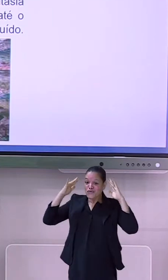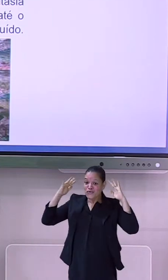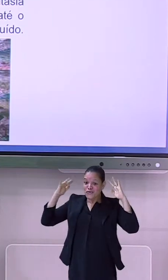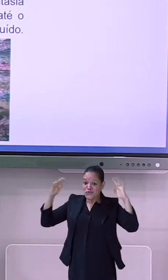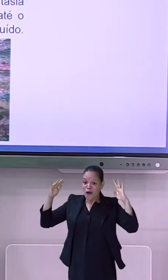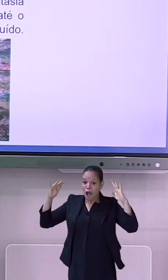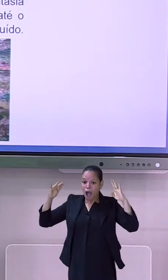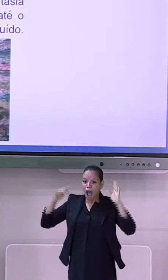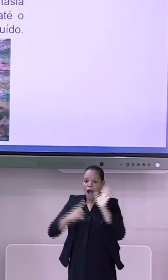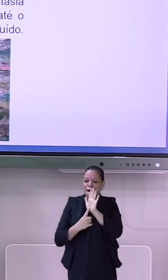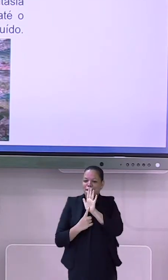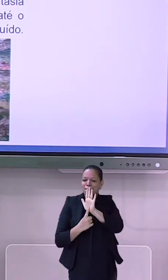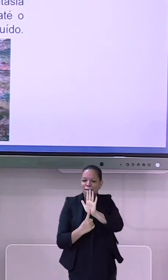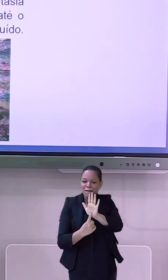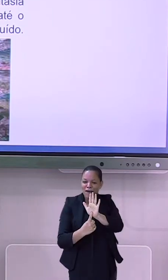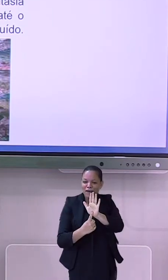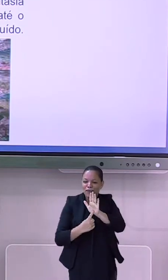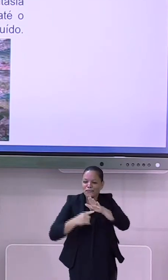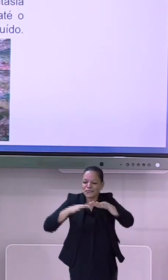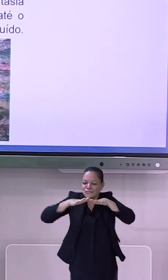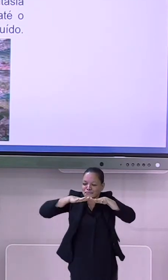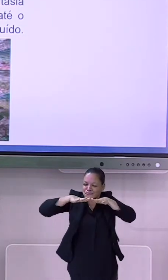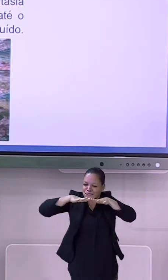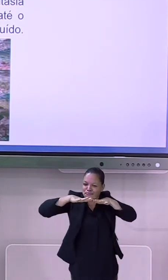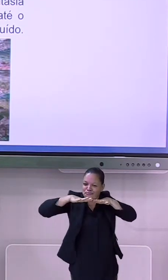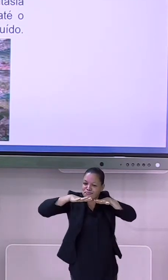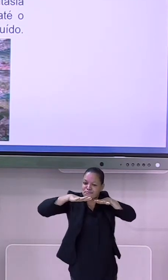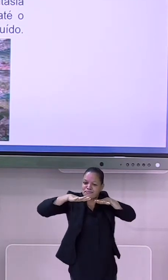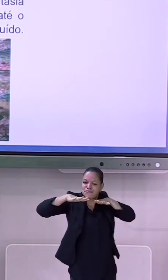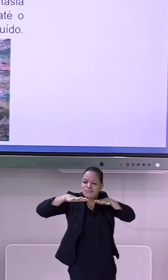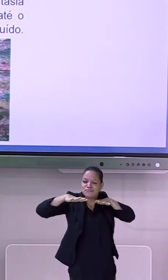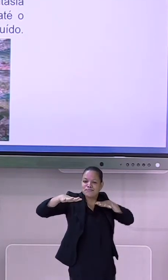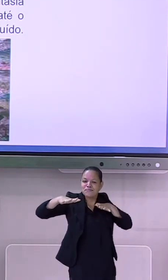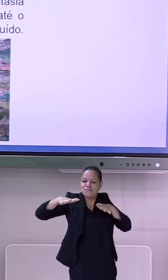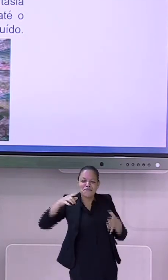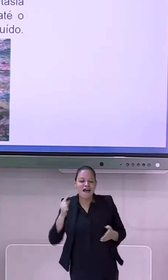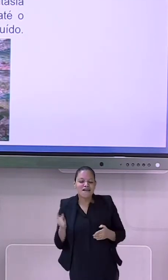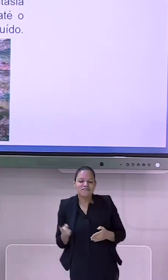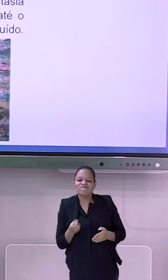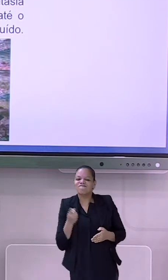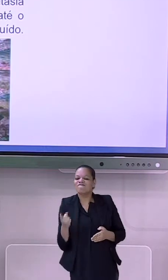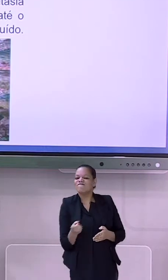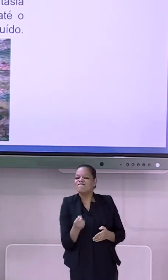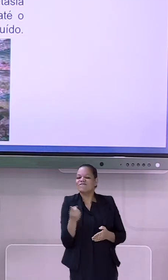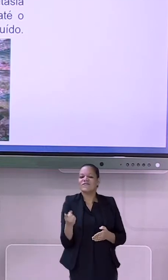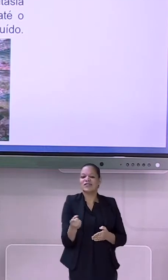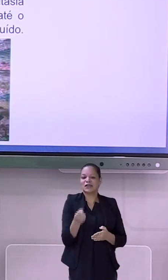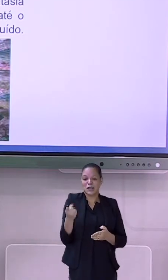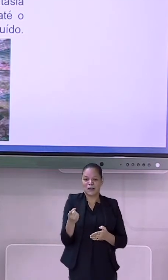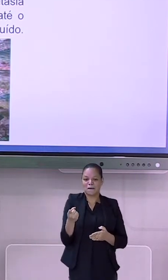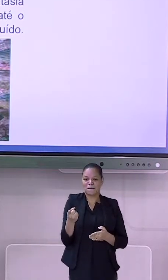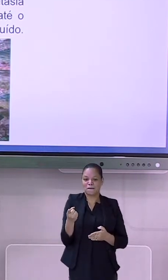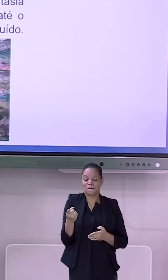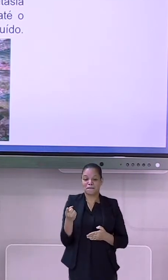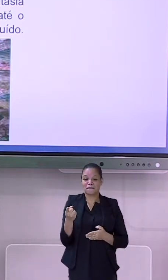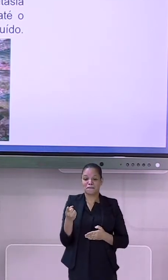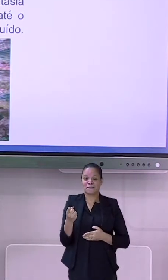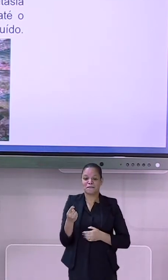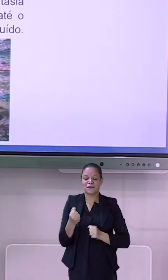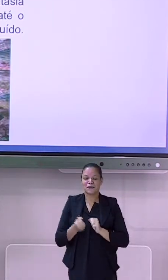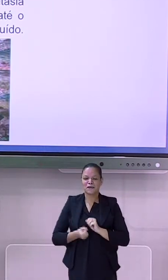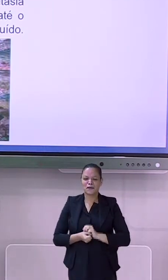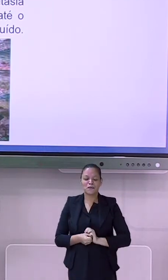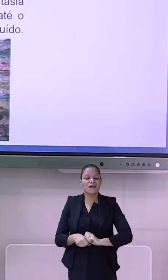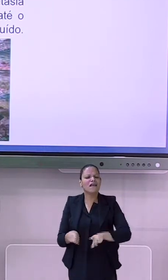sem limites, como se nos desse a sensação de que vamos viajar por aqui, mais ou menos isso, né? Então é